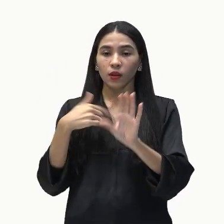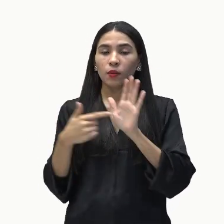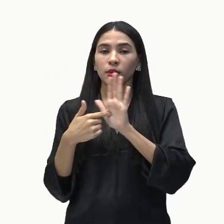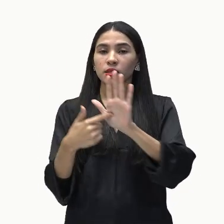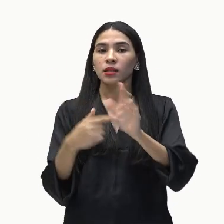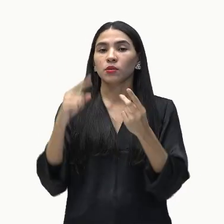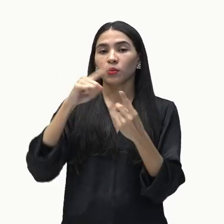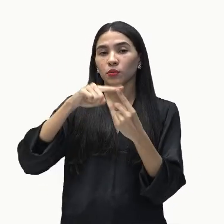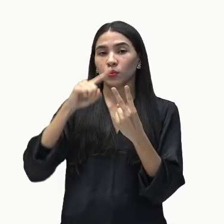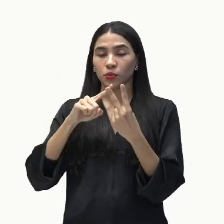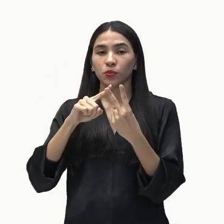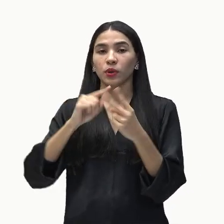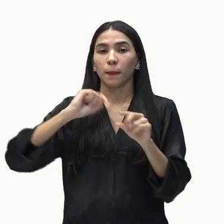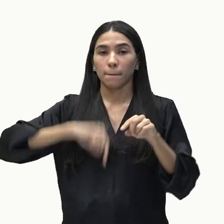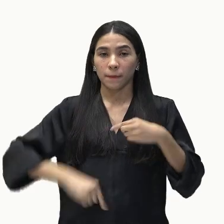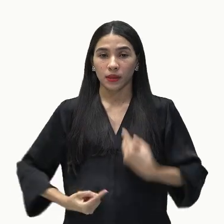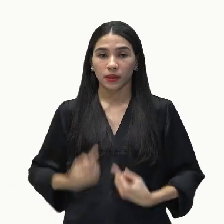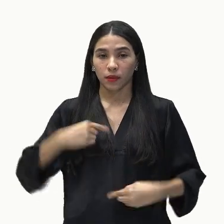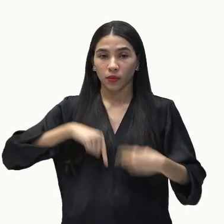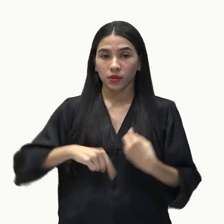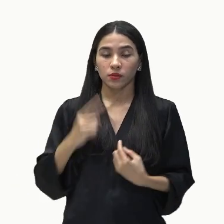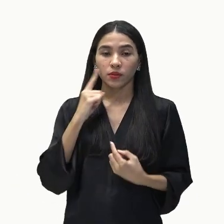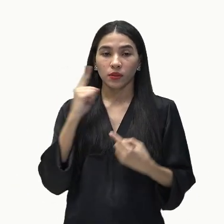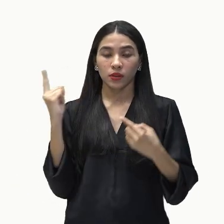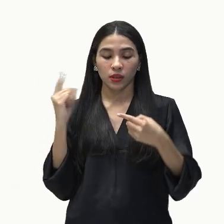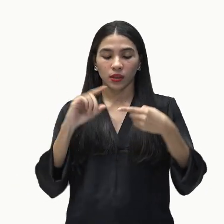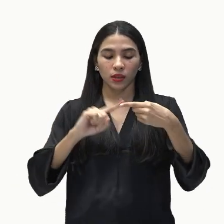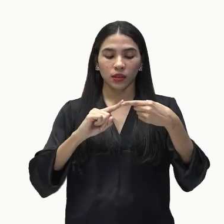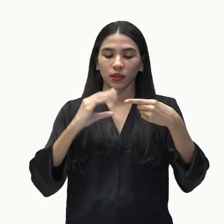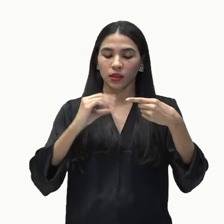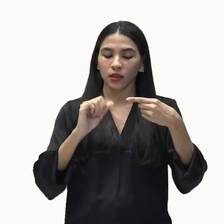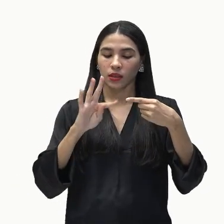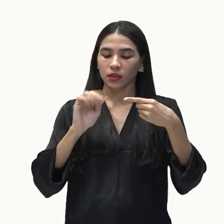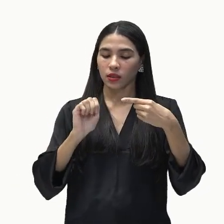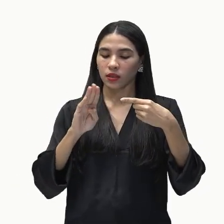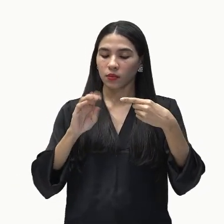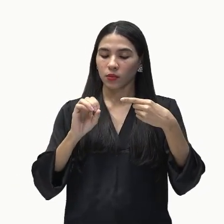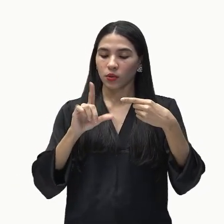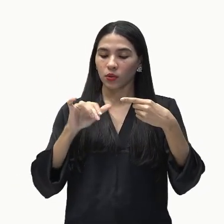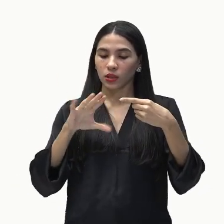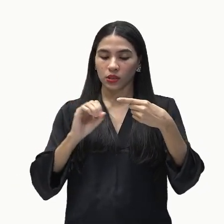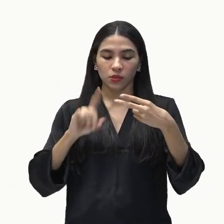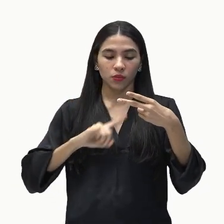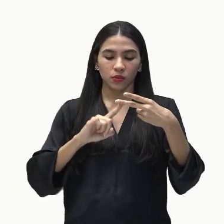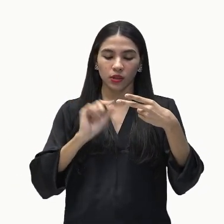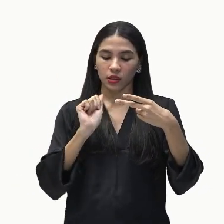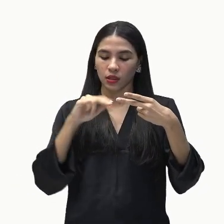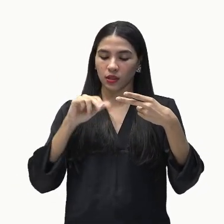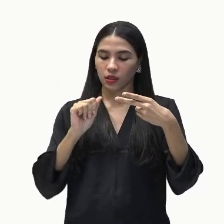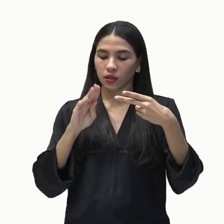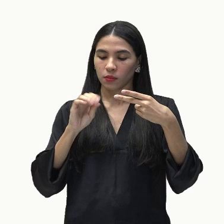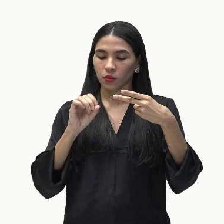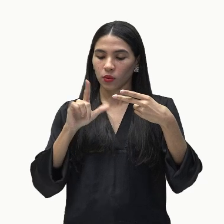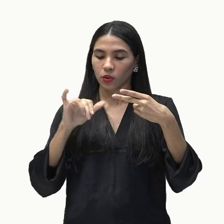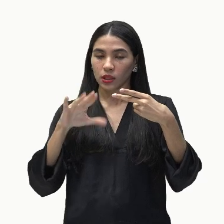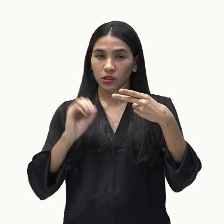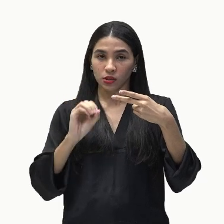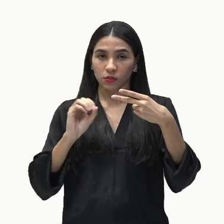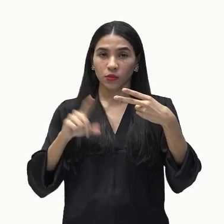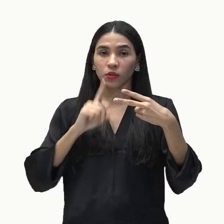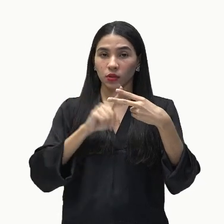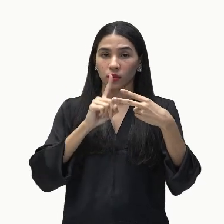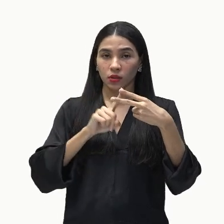duas formas de metabolismo, que são o catabolismo e o anabolismo. O catabolismo,